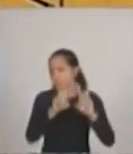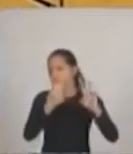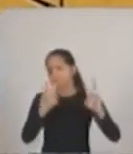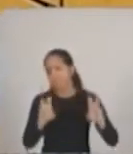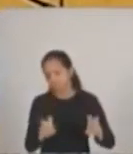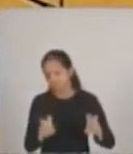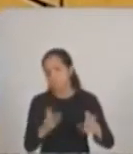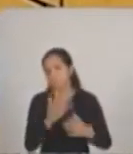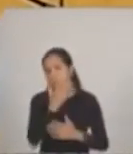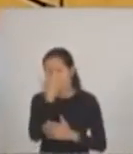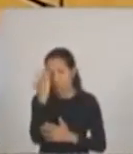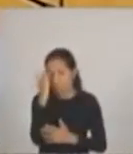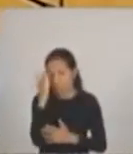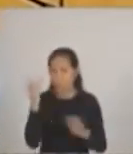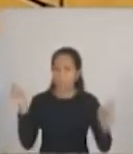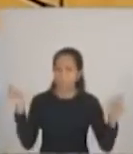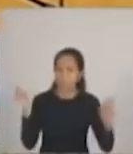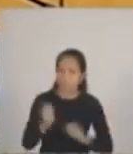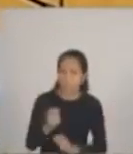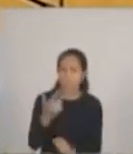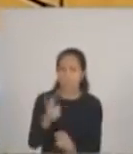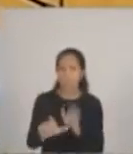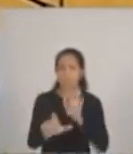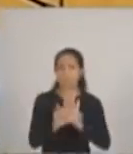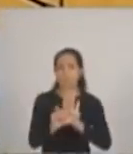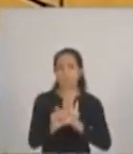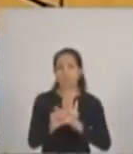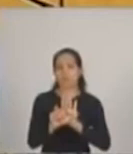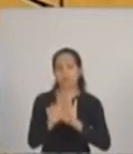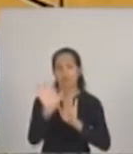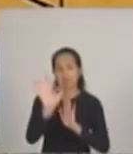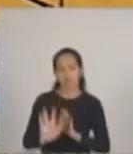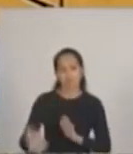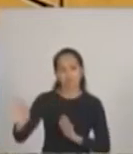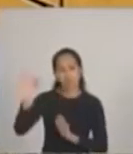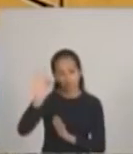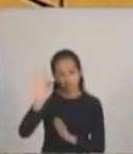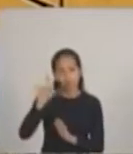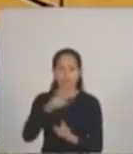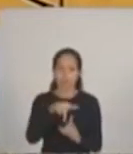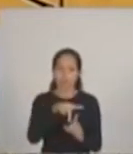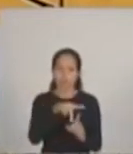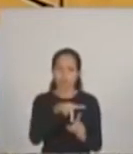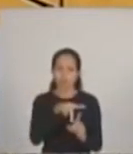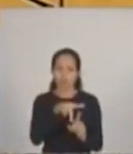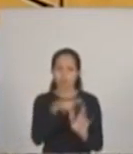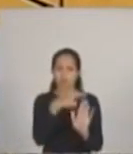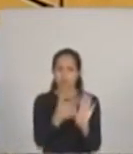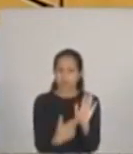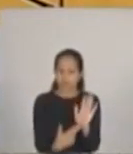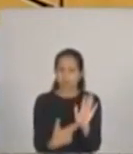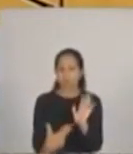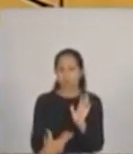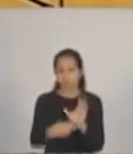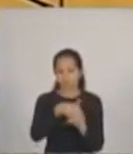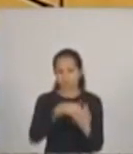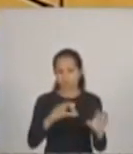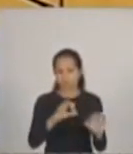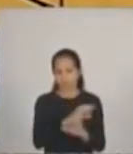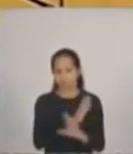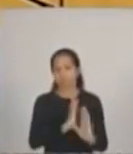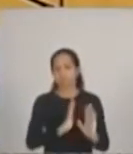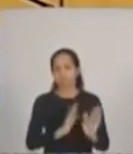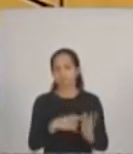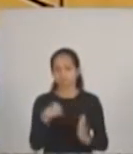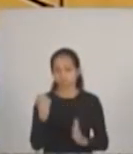possam usufruir dessa lei federal. Então, está regulamentada. Nós sabemos que todas